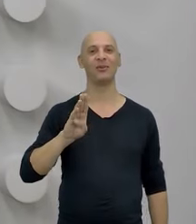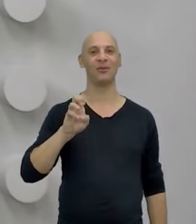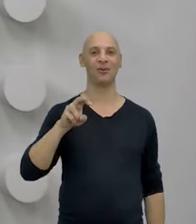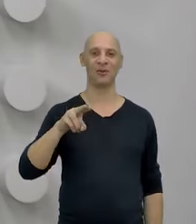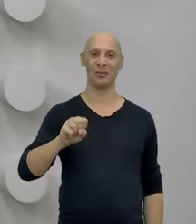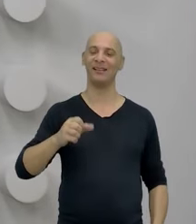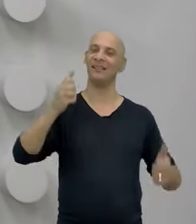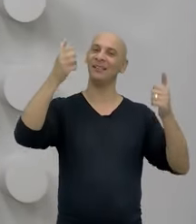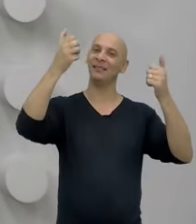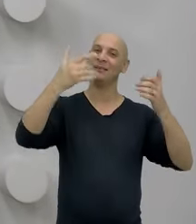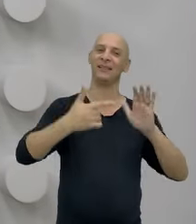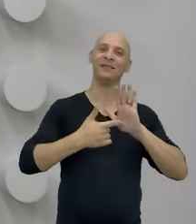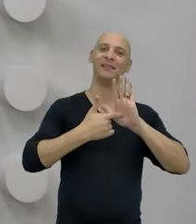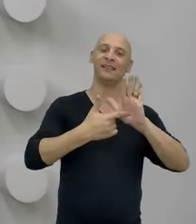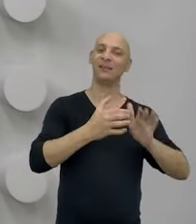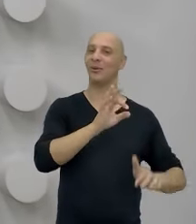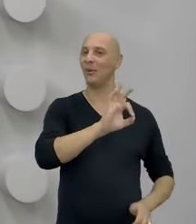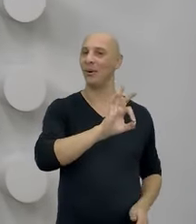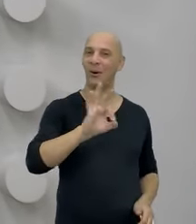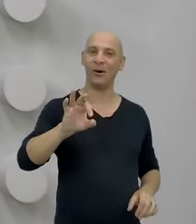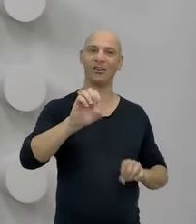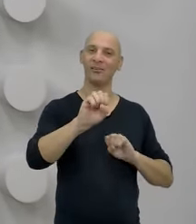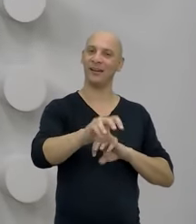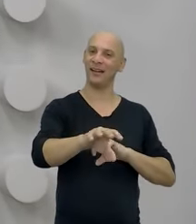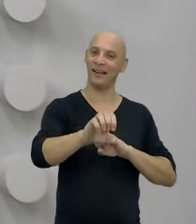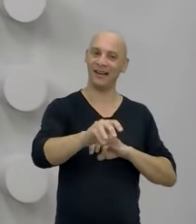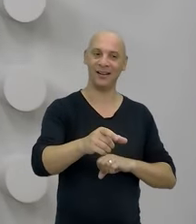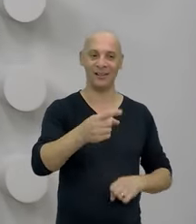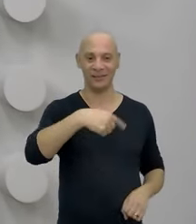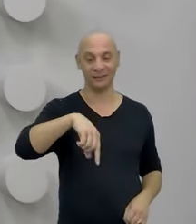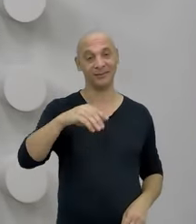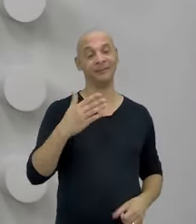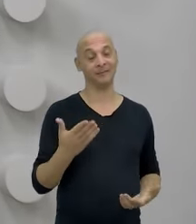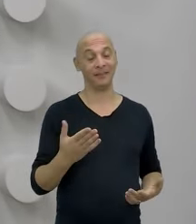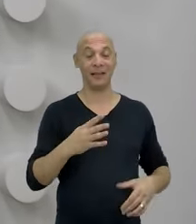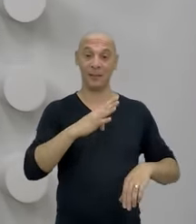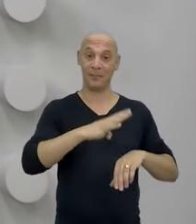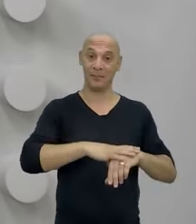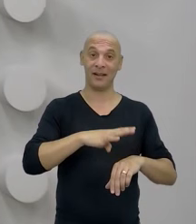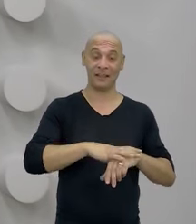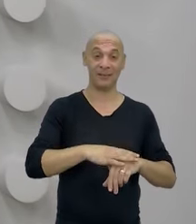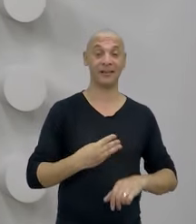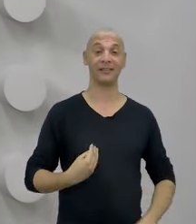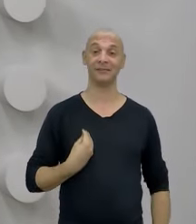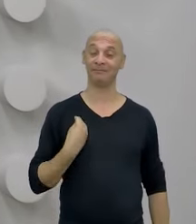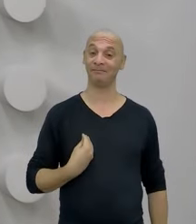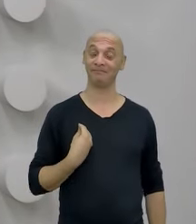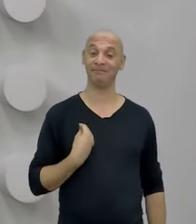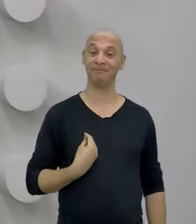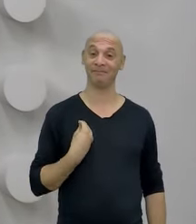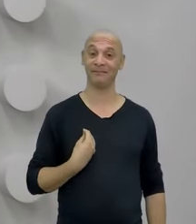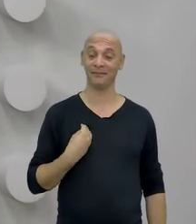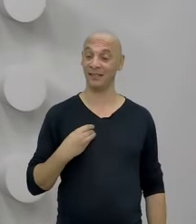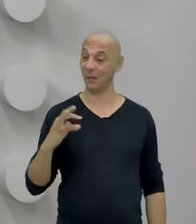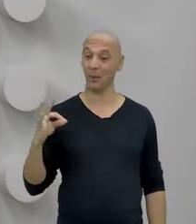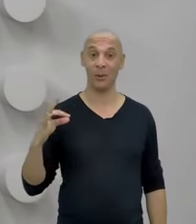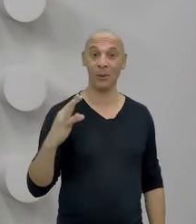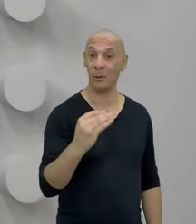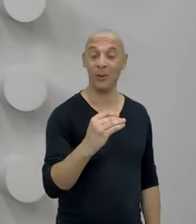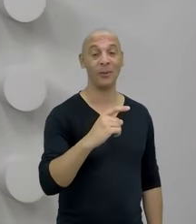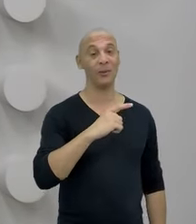excelente apresentação excelente aula a gente sabe que a matemática está presente em tudo